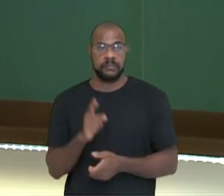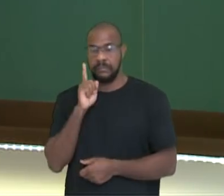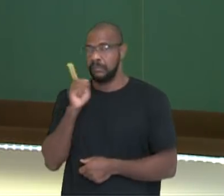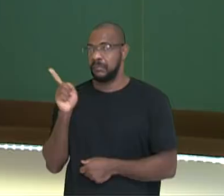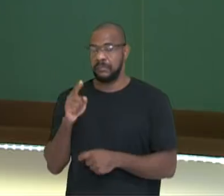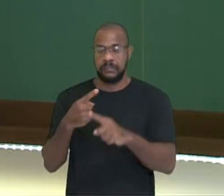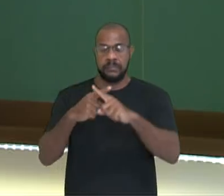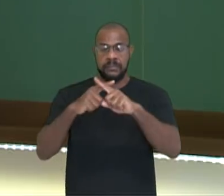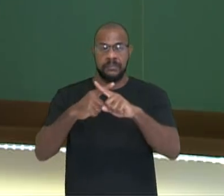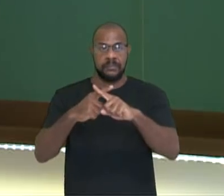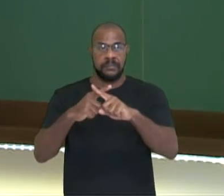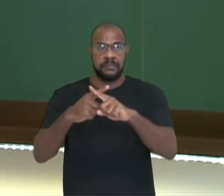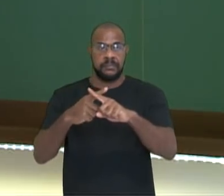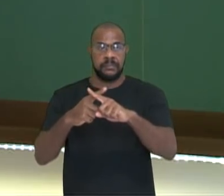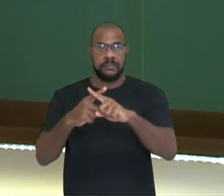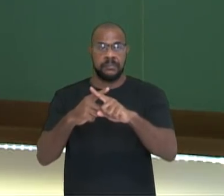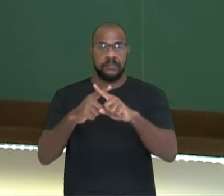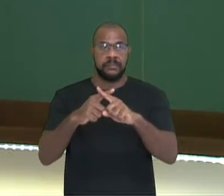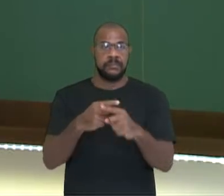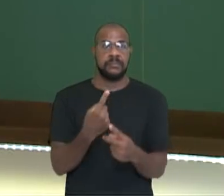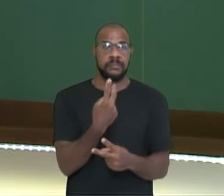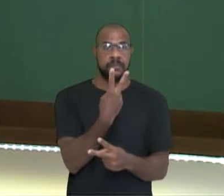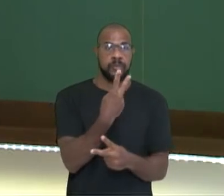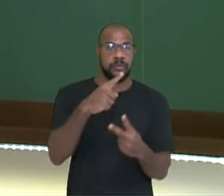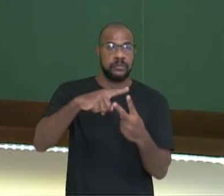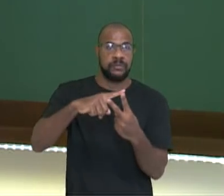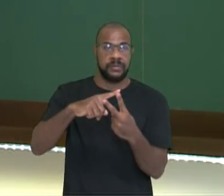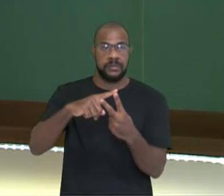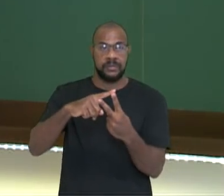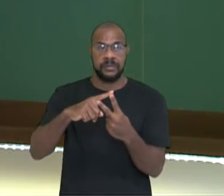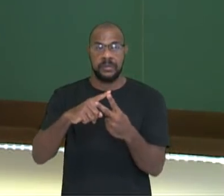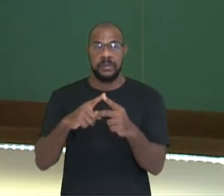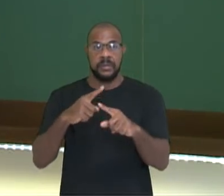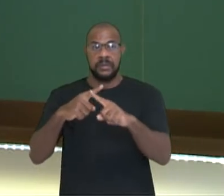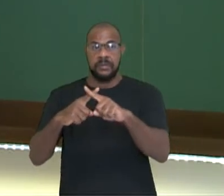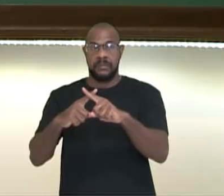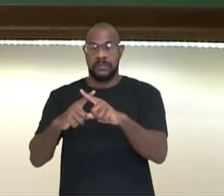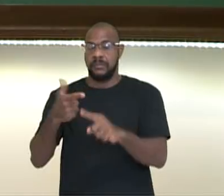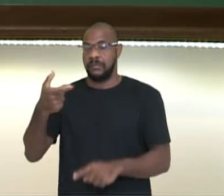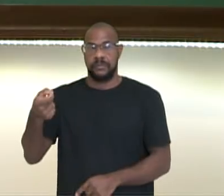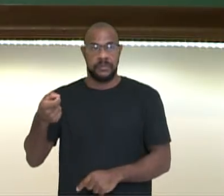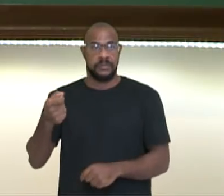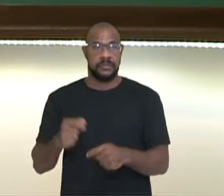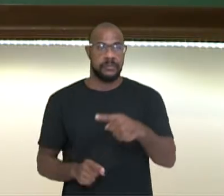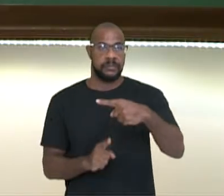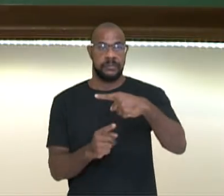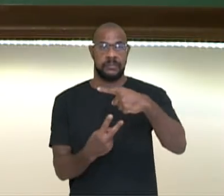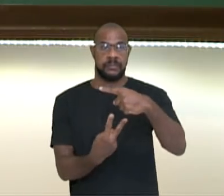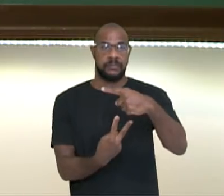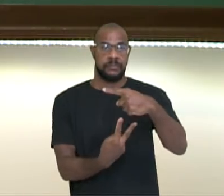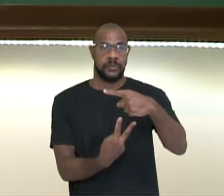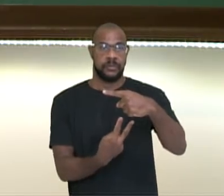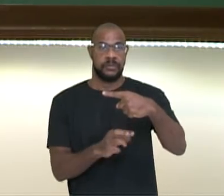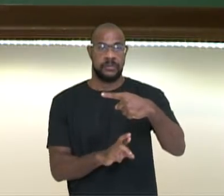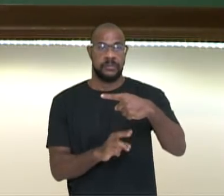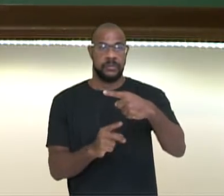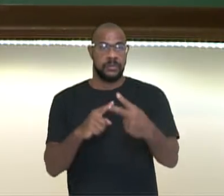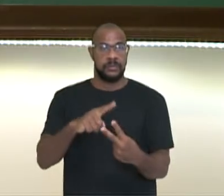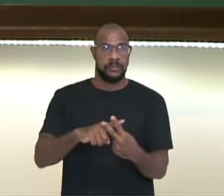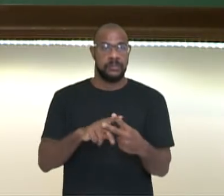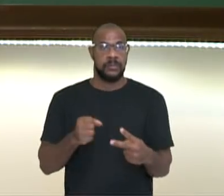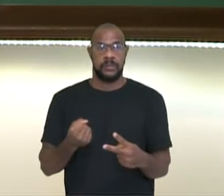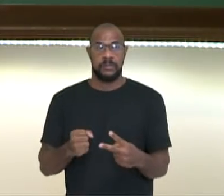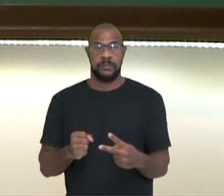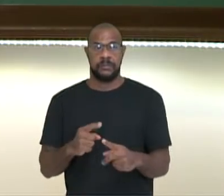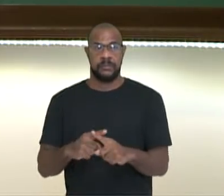por 2 é 1 e 20 dividido por 8 é 2,5 radianos. Então, aqui eu tenho a resposta do ângulo